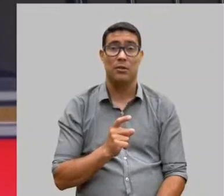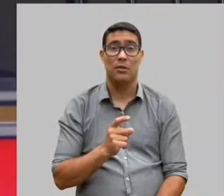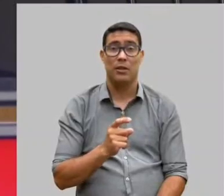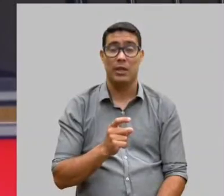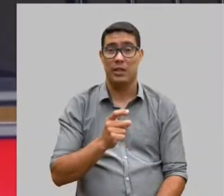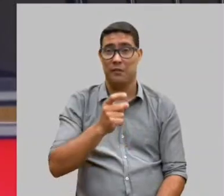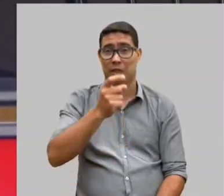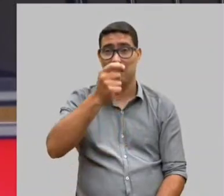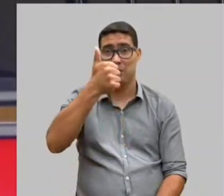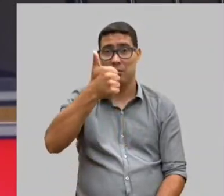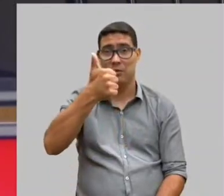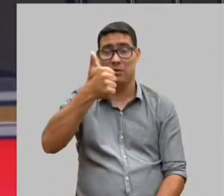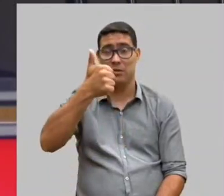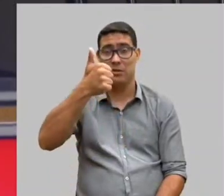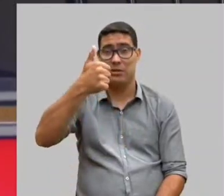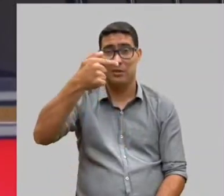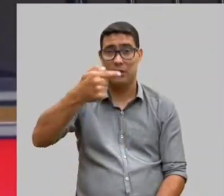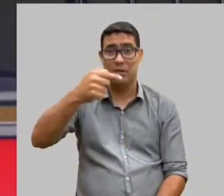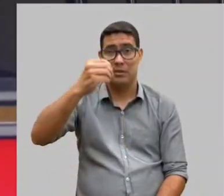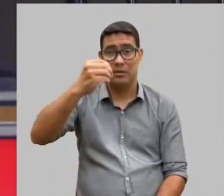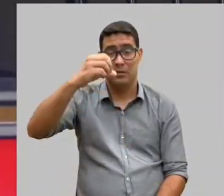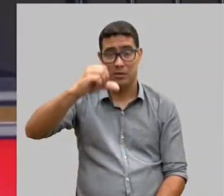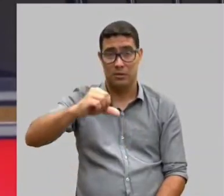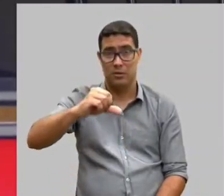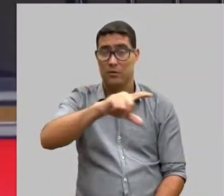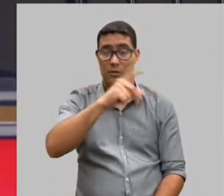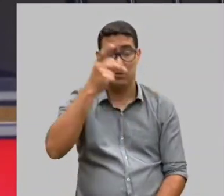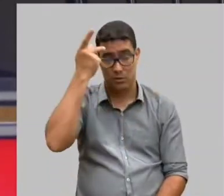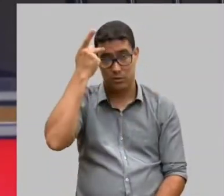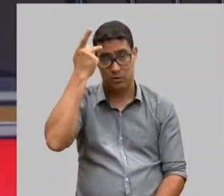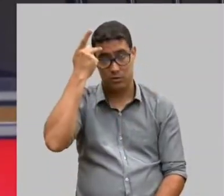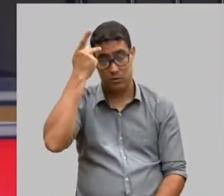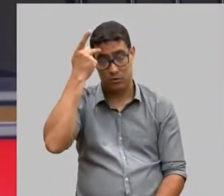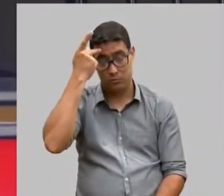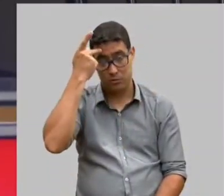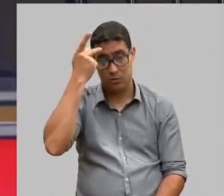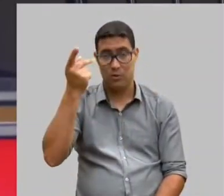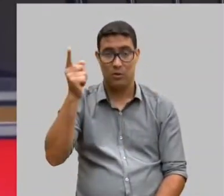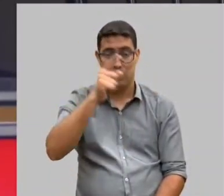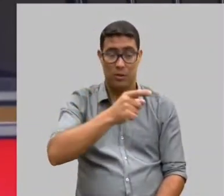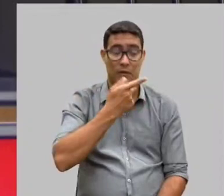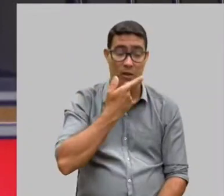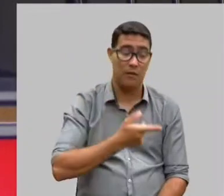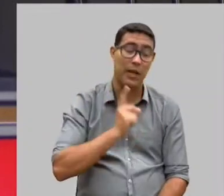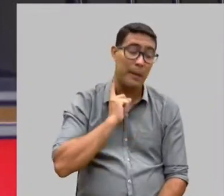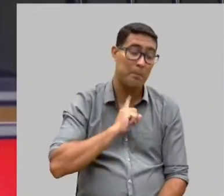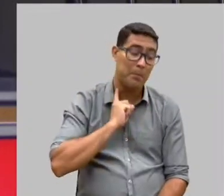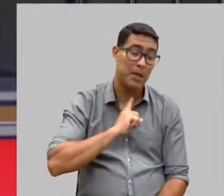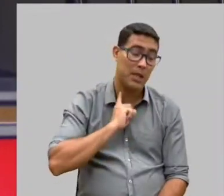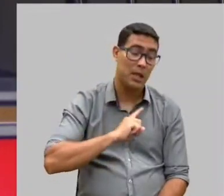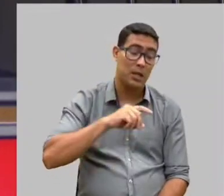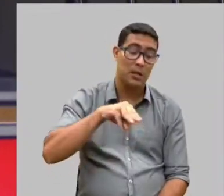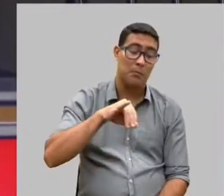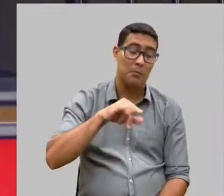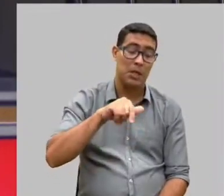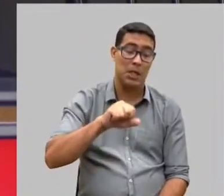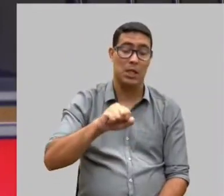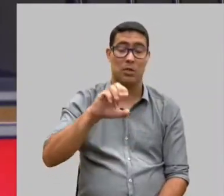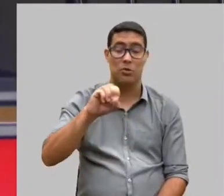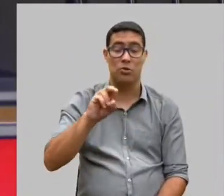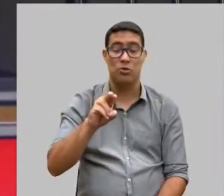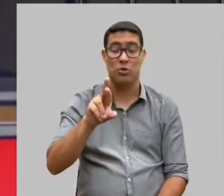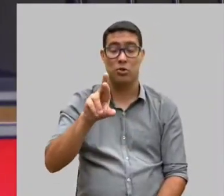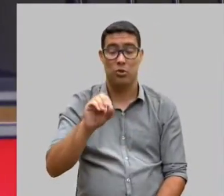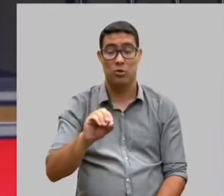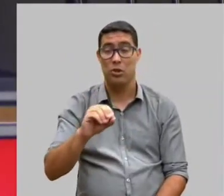179 foi criado lá Cap Tania de São Paulo e Minas Minas Minas de ouro né aí 1720 desmembrou os dois estados